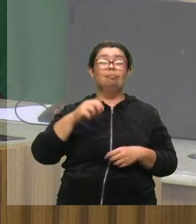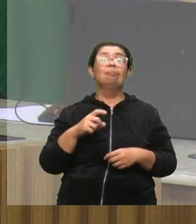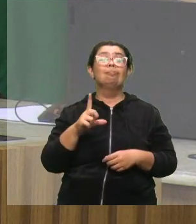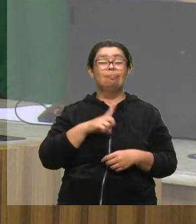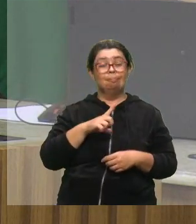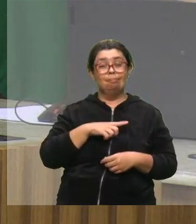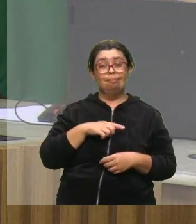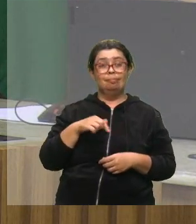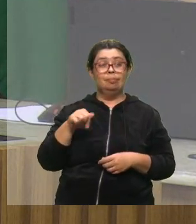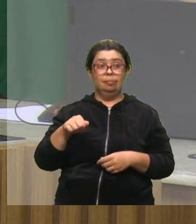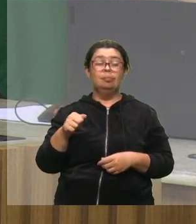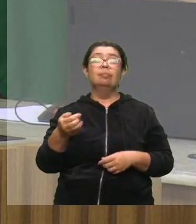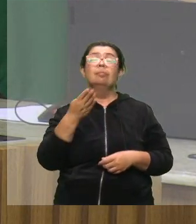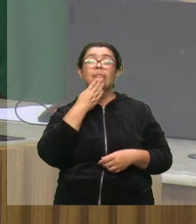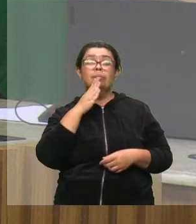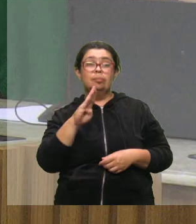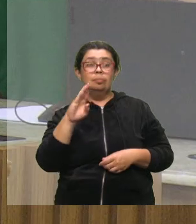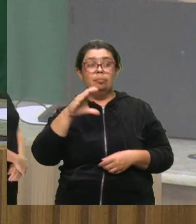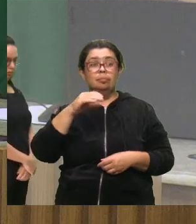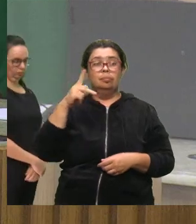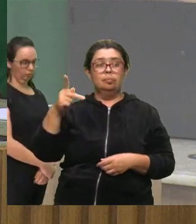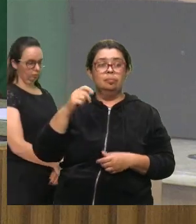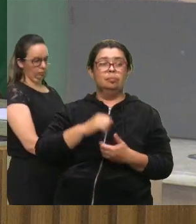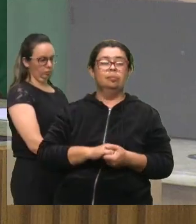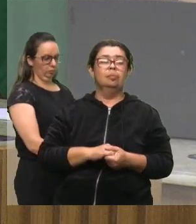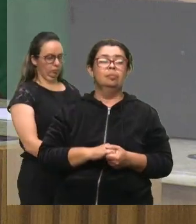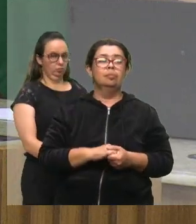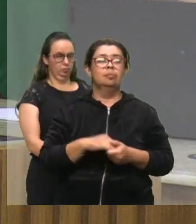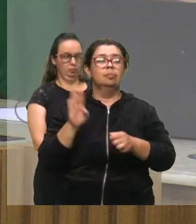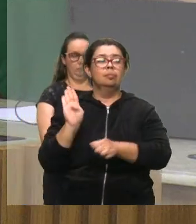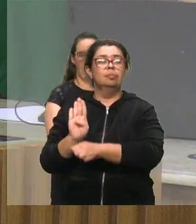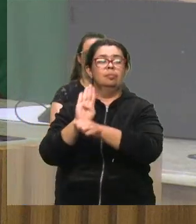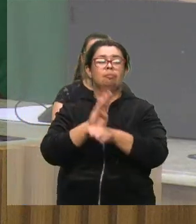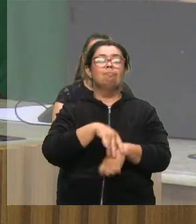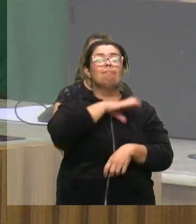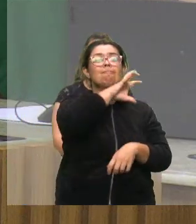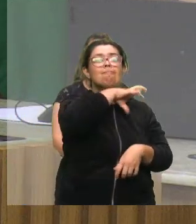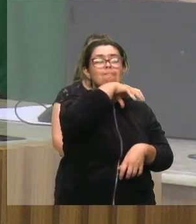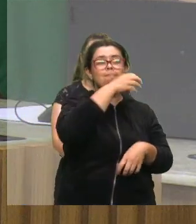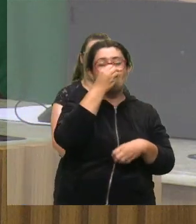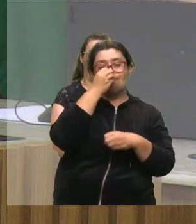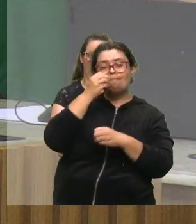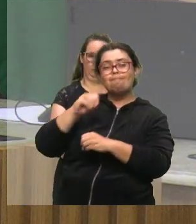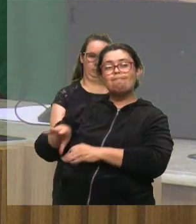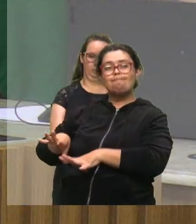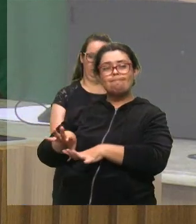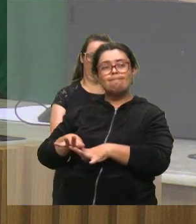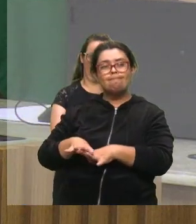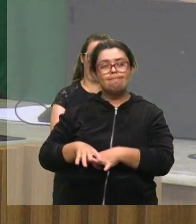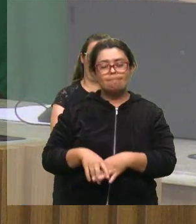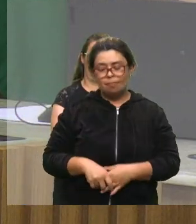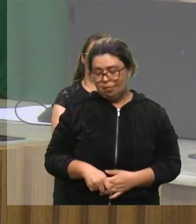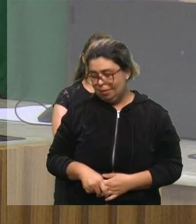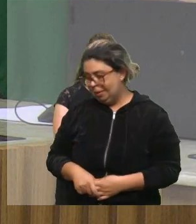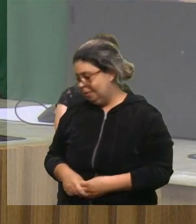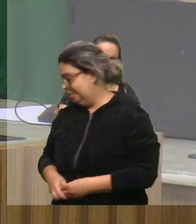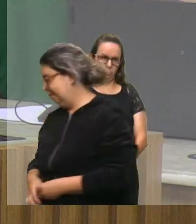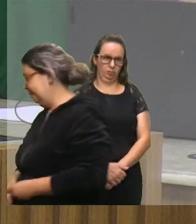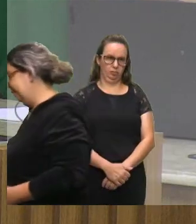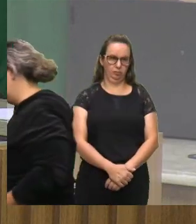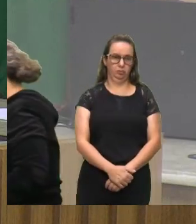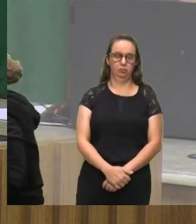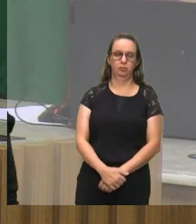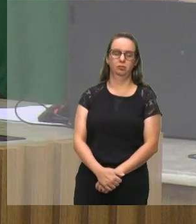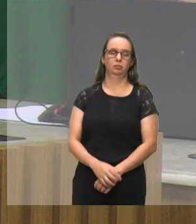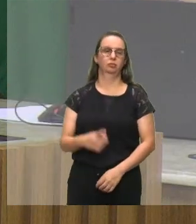também é uma promessa de campanha. Um programa de proteção aos animais abandonados, de pequeno e grande porte, que nós temos